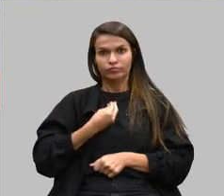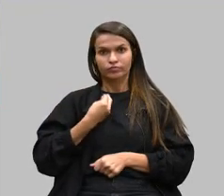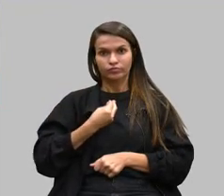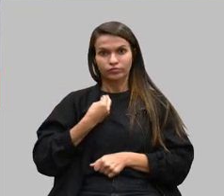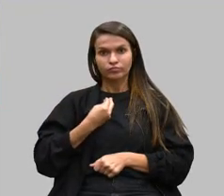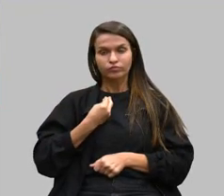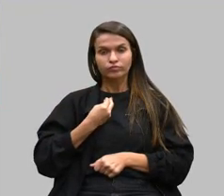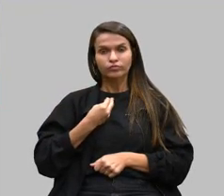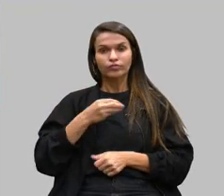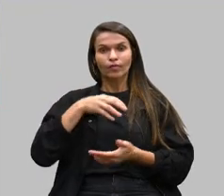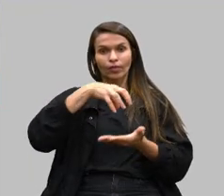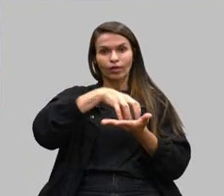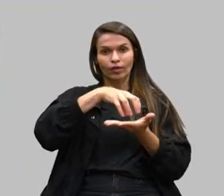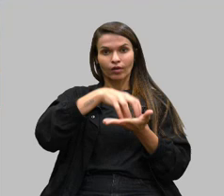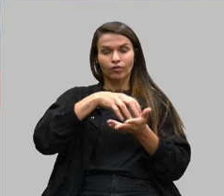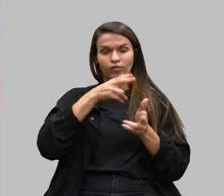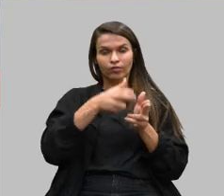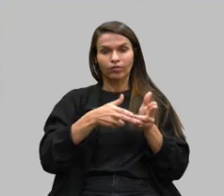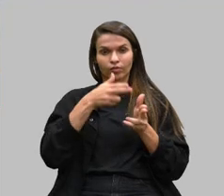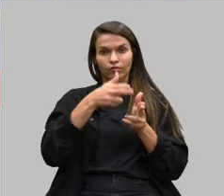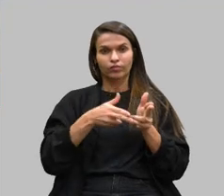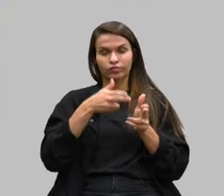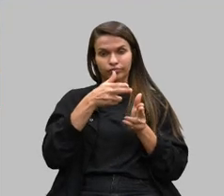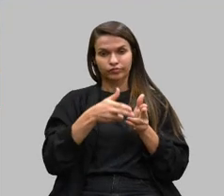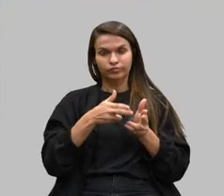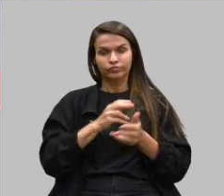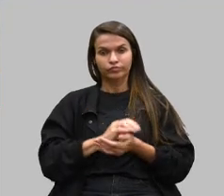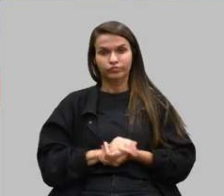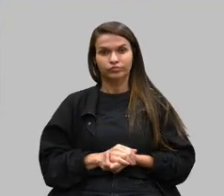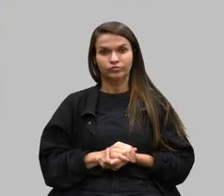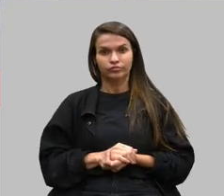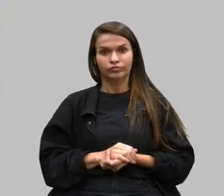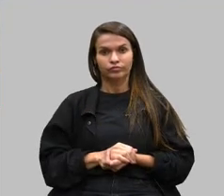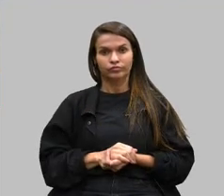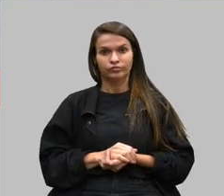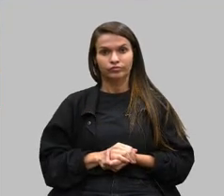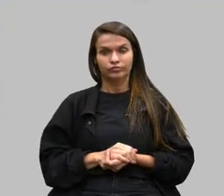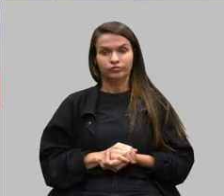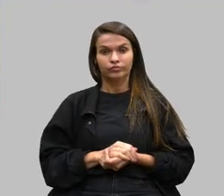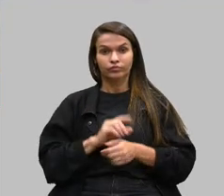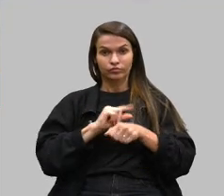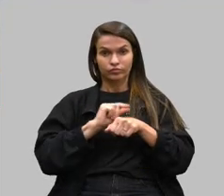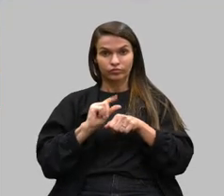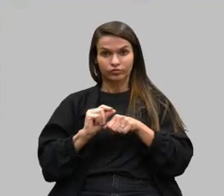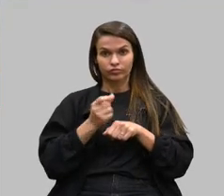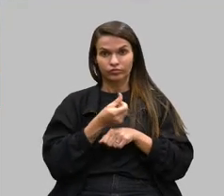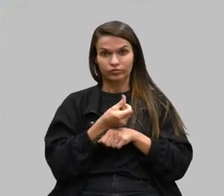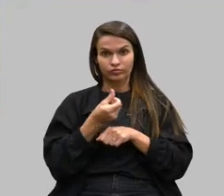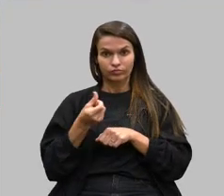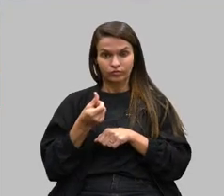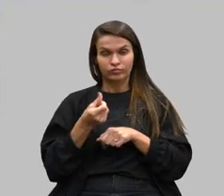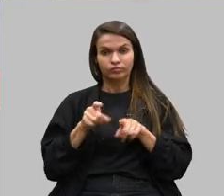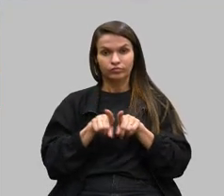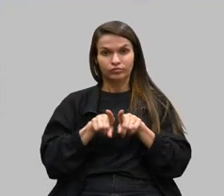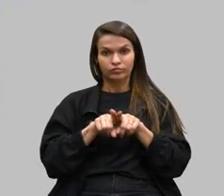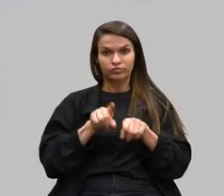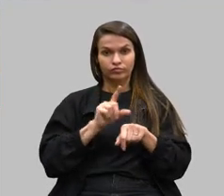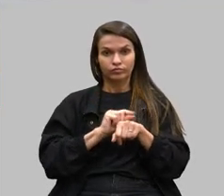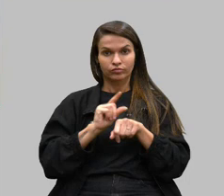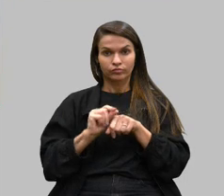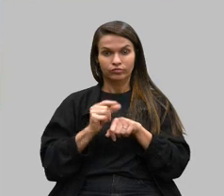Ferroviária dos Estados na matriz de transporte o artigo 66 e o artigo